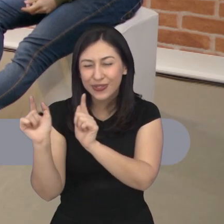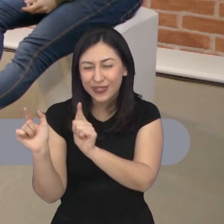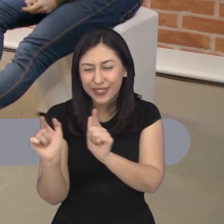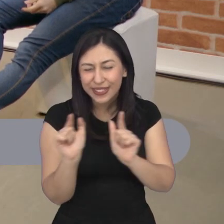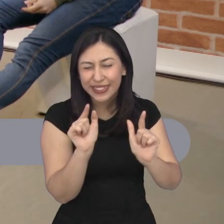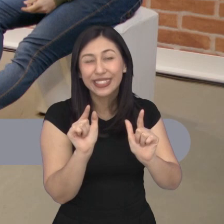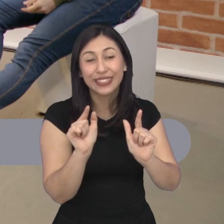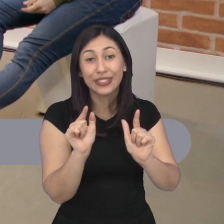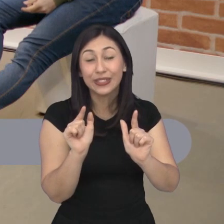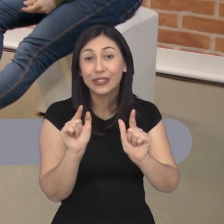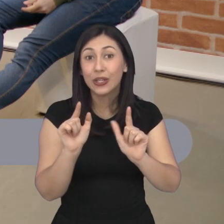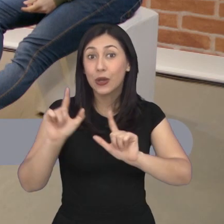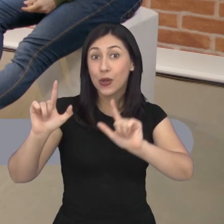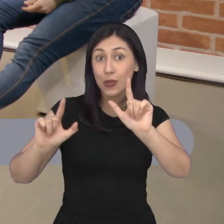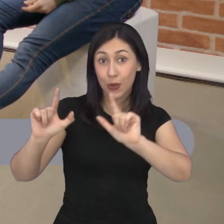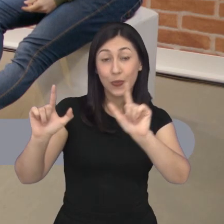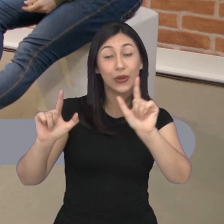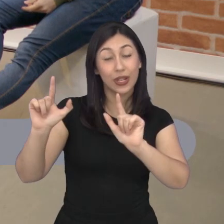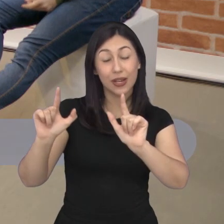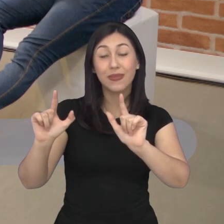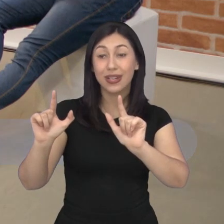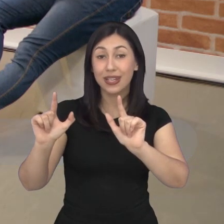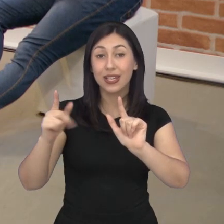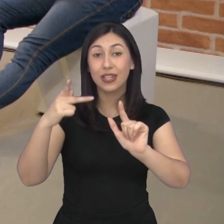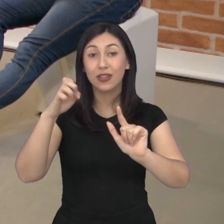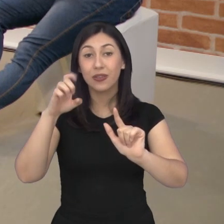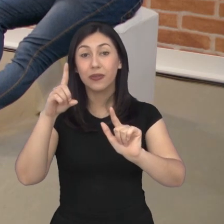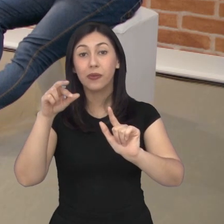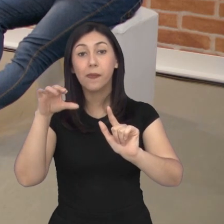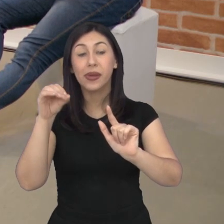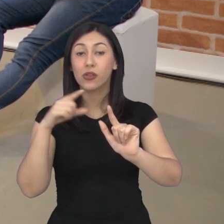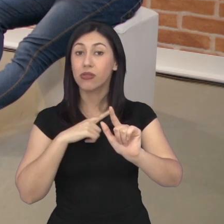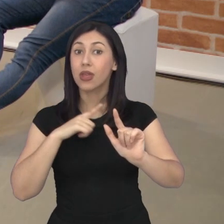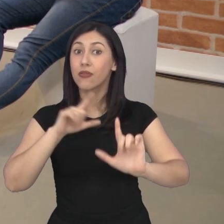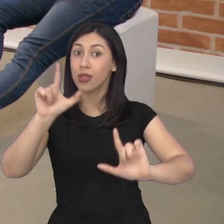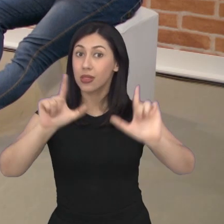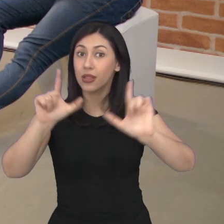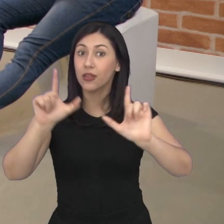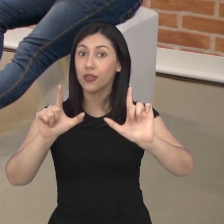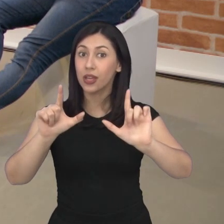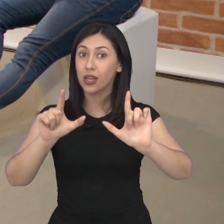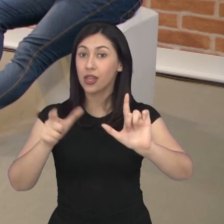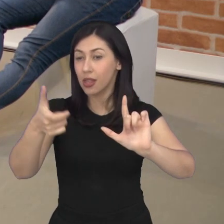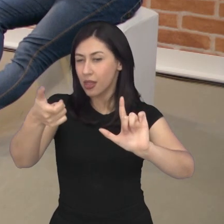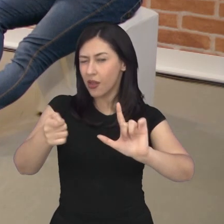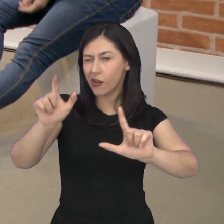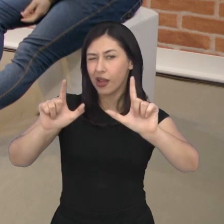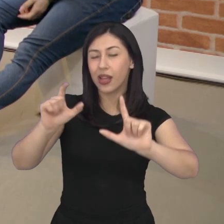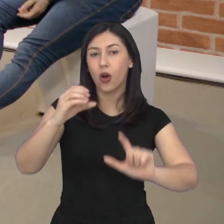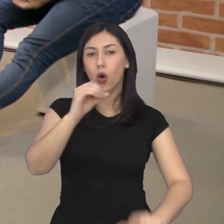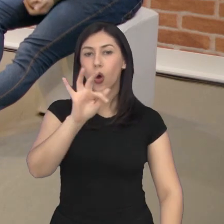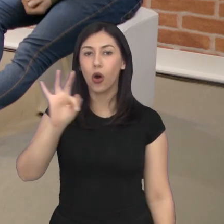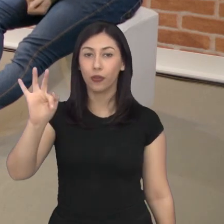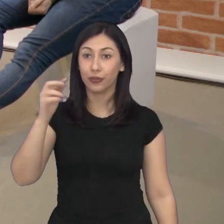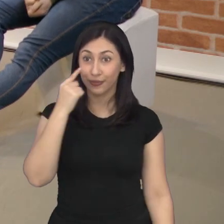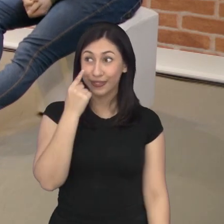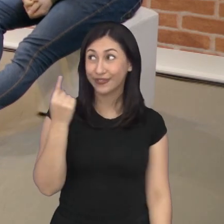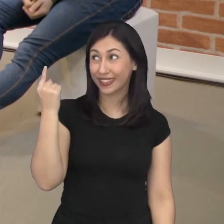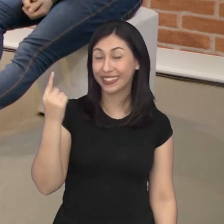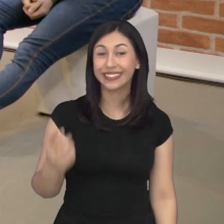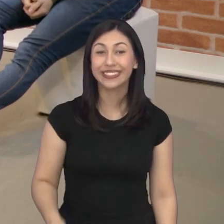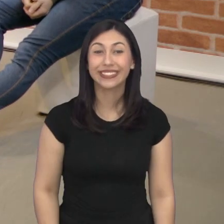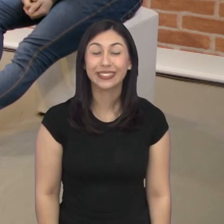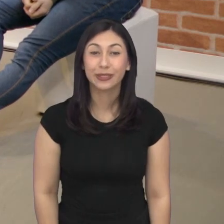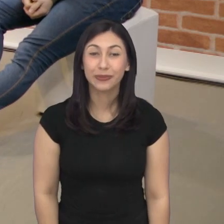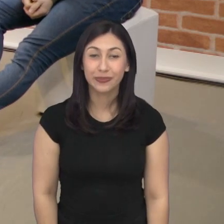um pedacinho do programa de um dos programas que o Pedro teve na televisão, que é do canal Off. Vamos ver aqui o teaser. Lá que eu quero